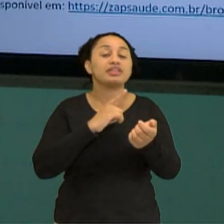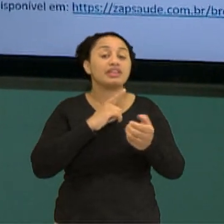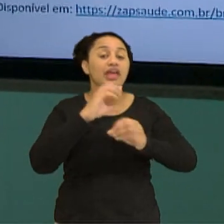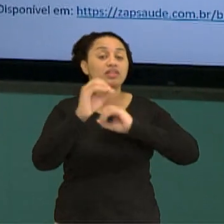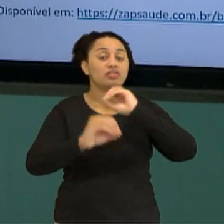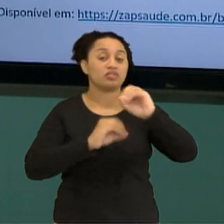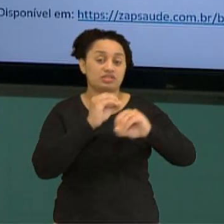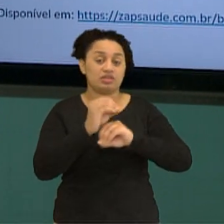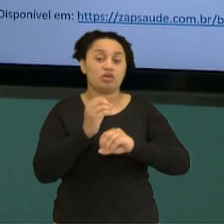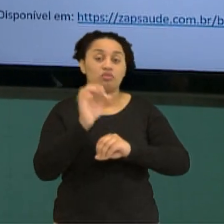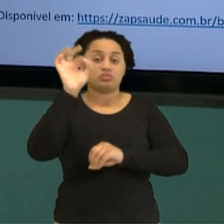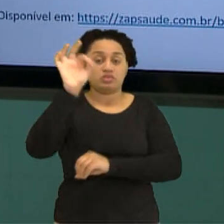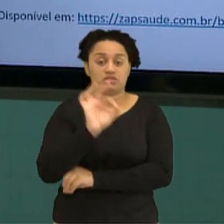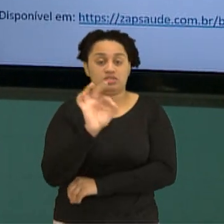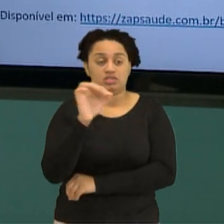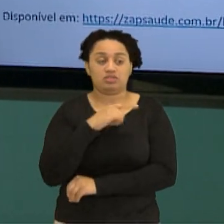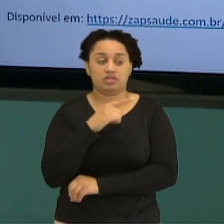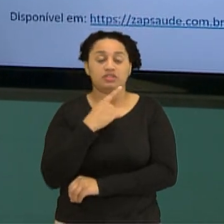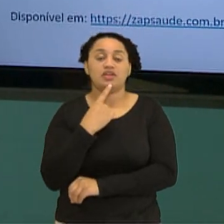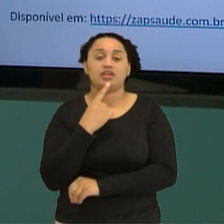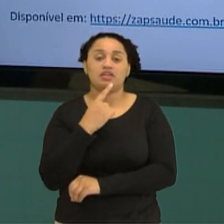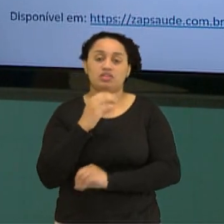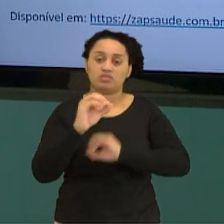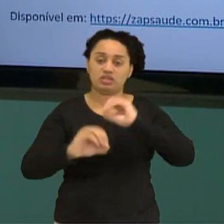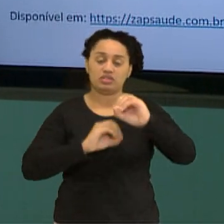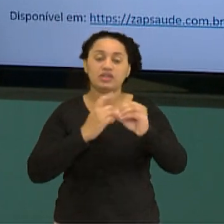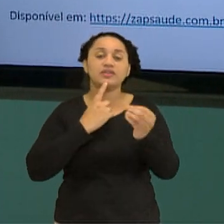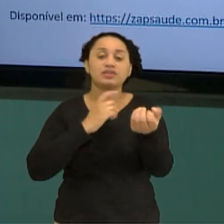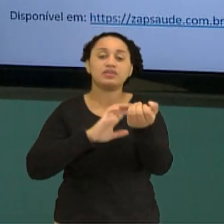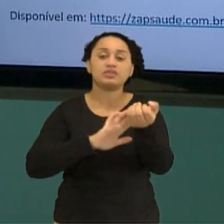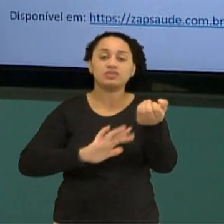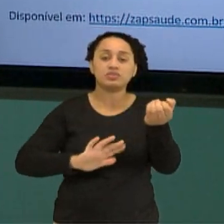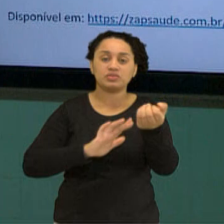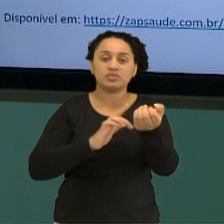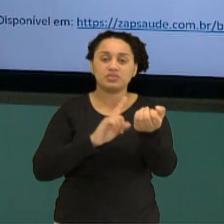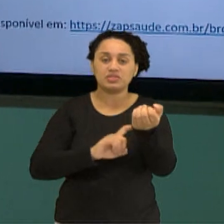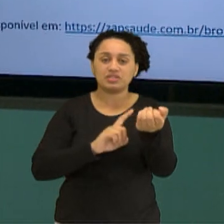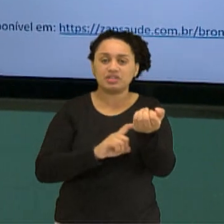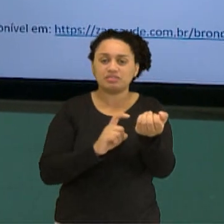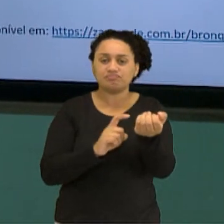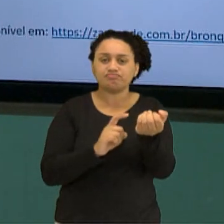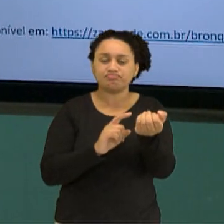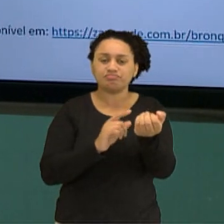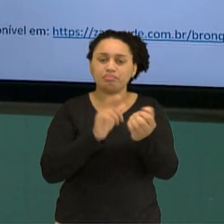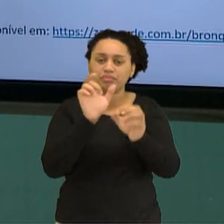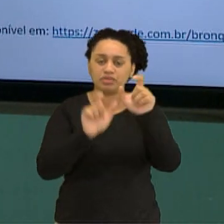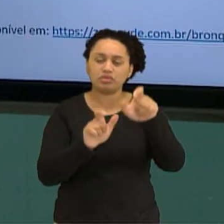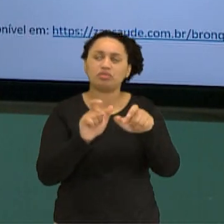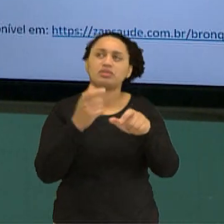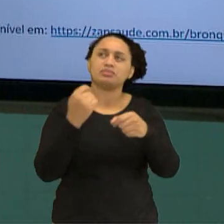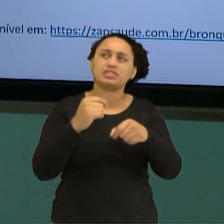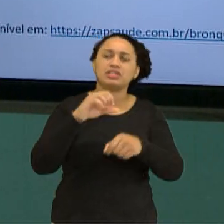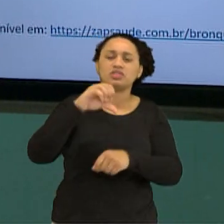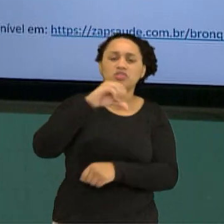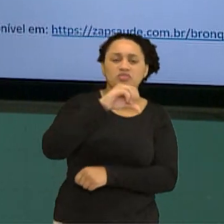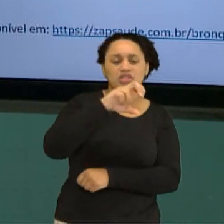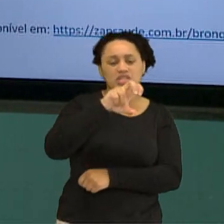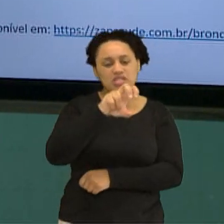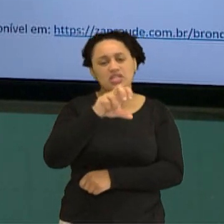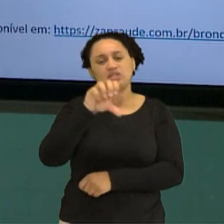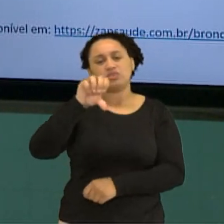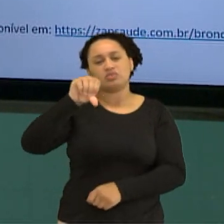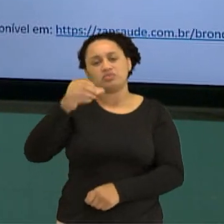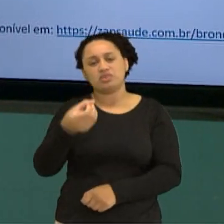oxigênio no sangue. O percentual de oxigênio no sangue de uma pessoa tem que estar entre 95% e